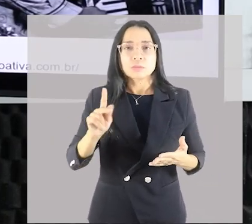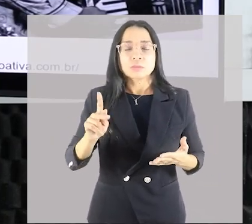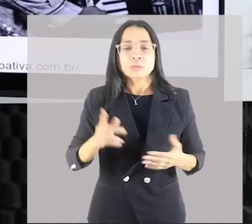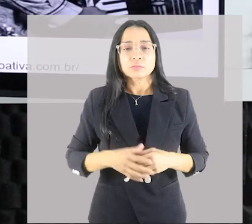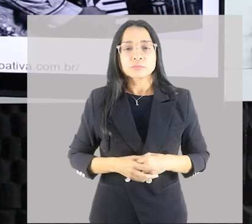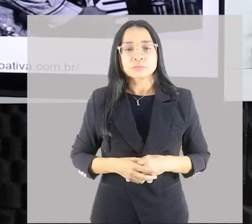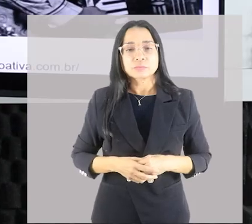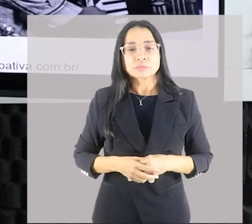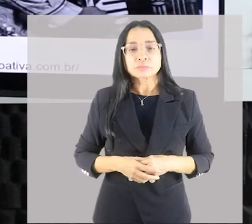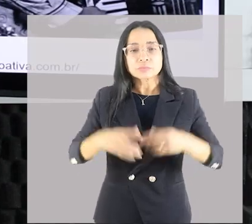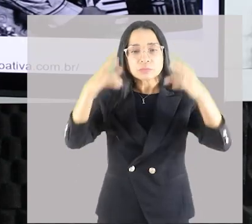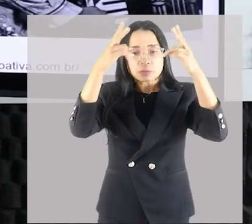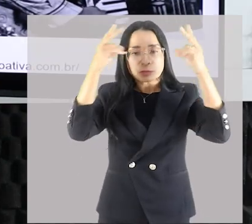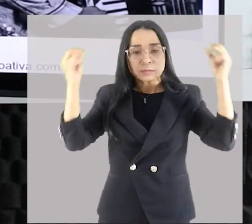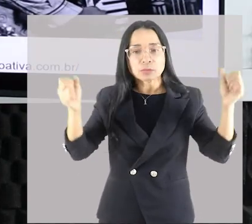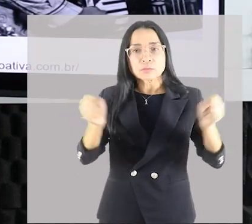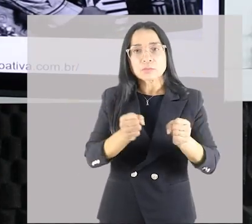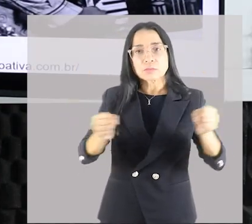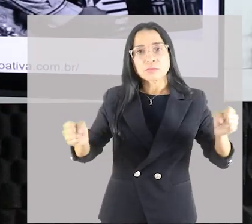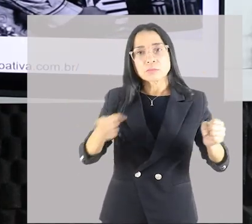Então, Luiz Gonzaga ele tem